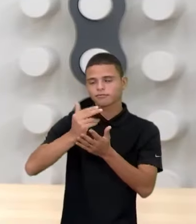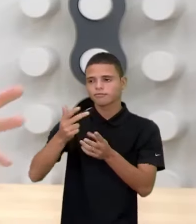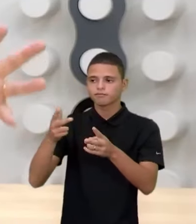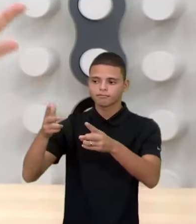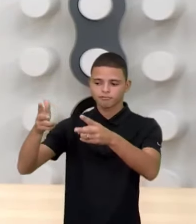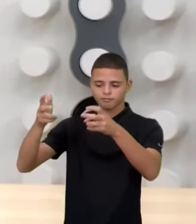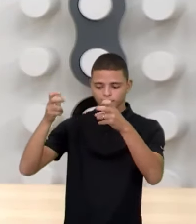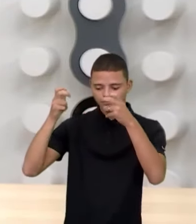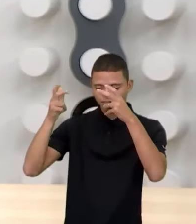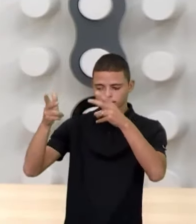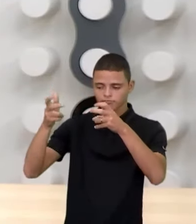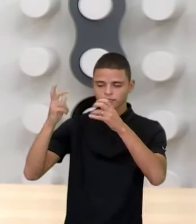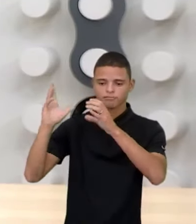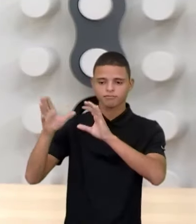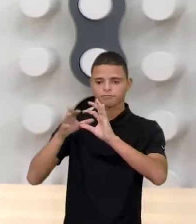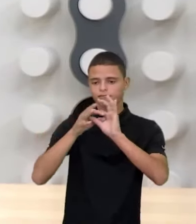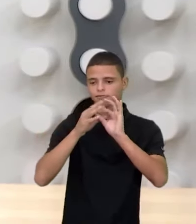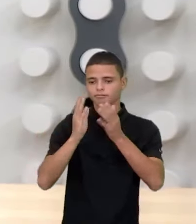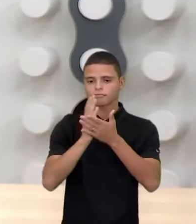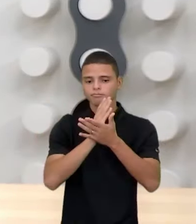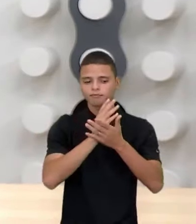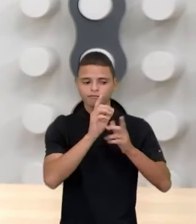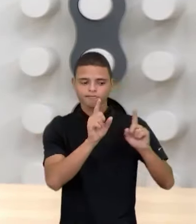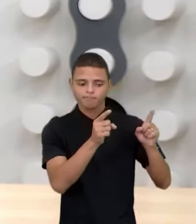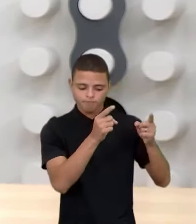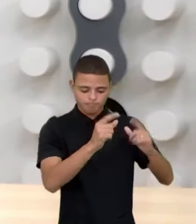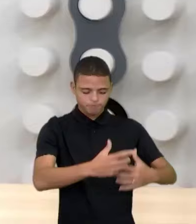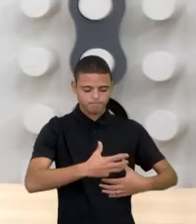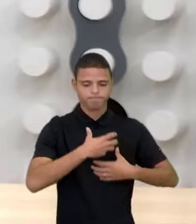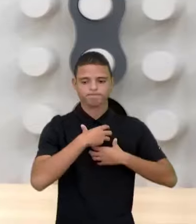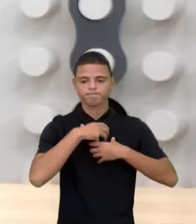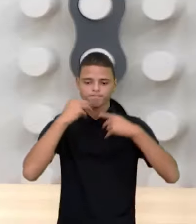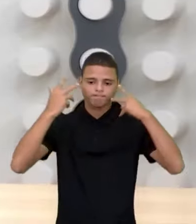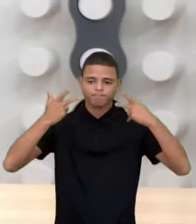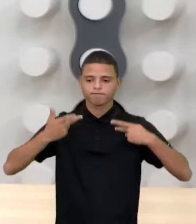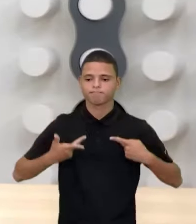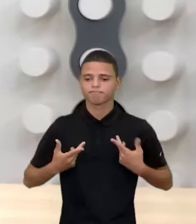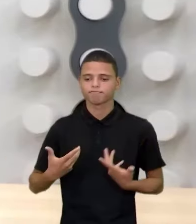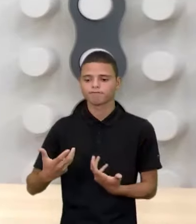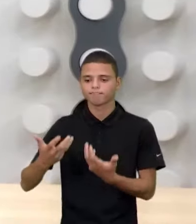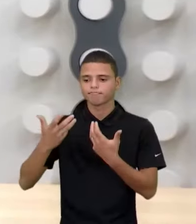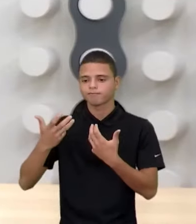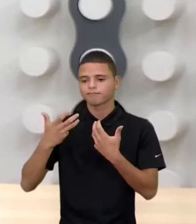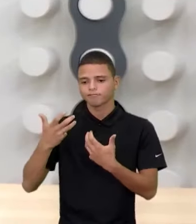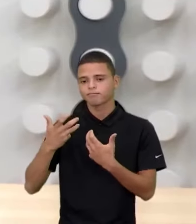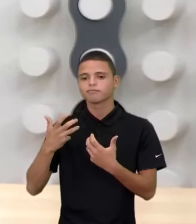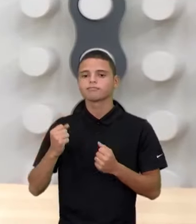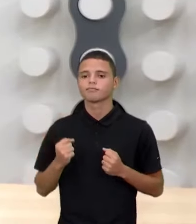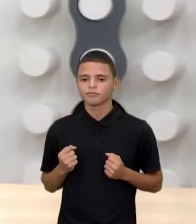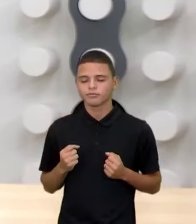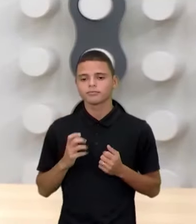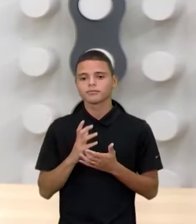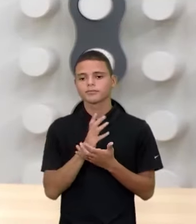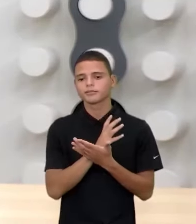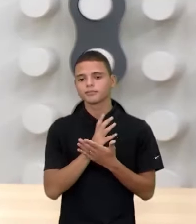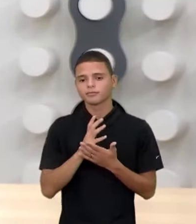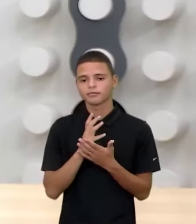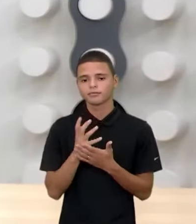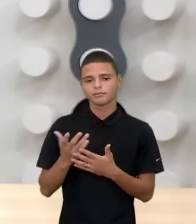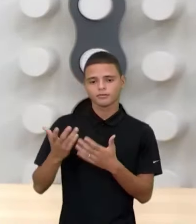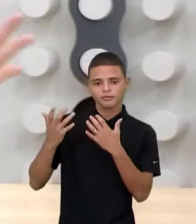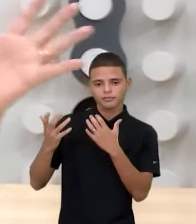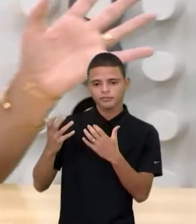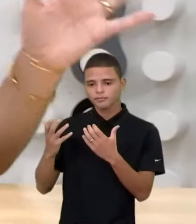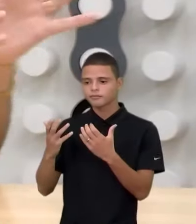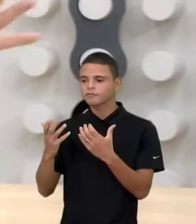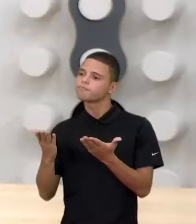percebendo que essa conexão ainda, essa energia com a música, com o nosso corpo, te leva a querer, pelo menos eu tenho essa perspectiva, de querer andar,